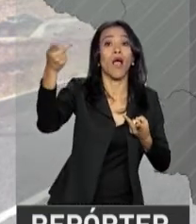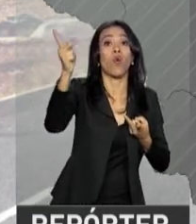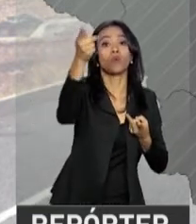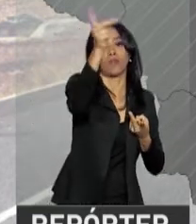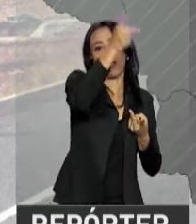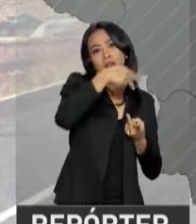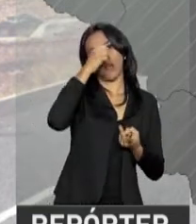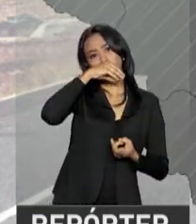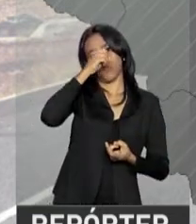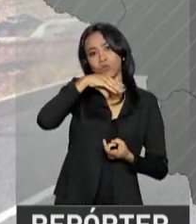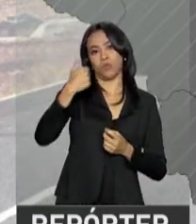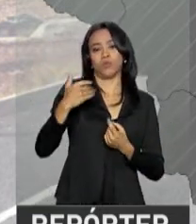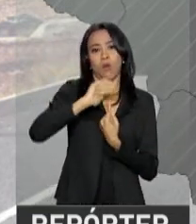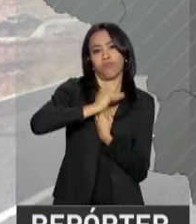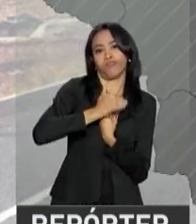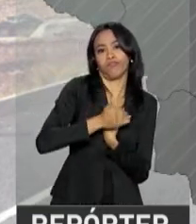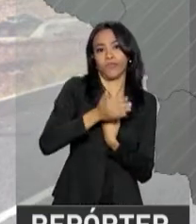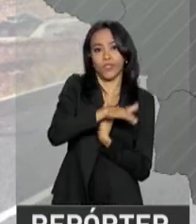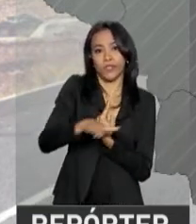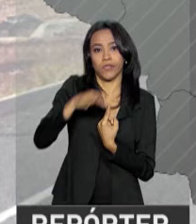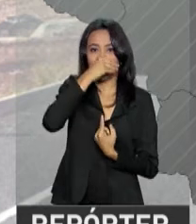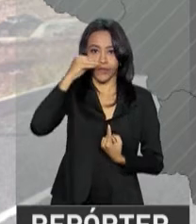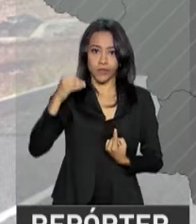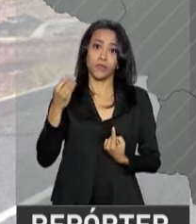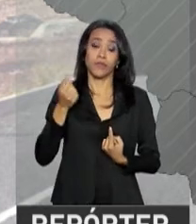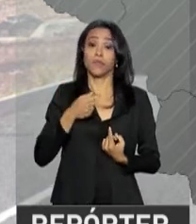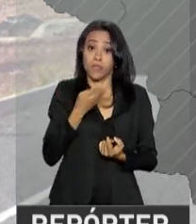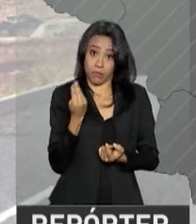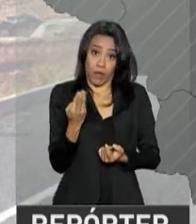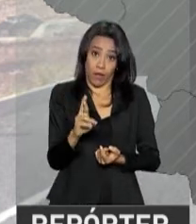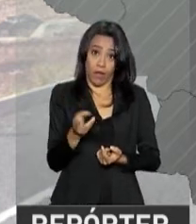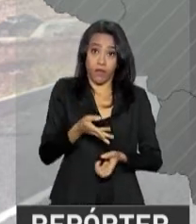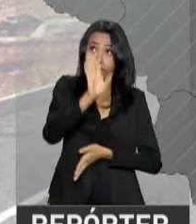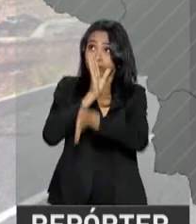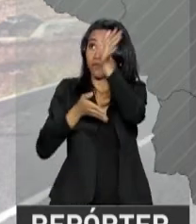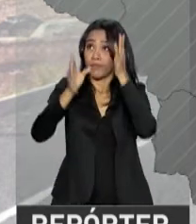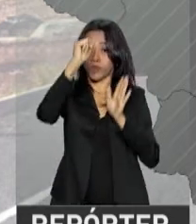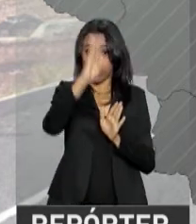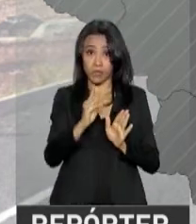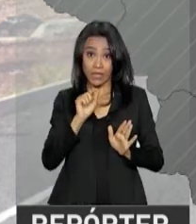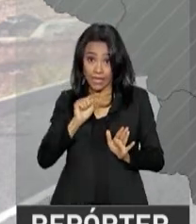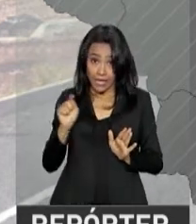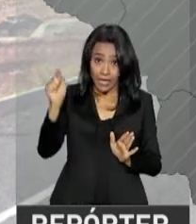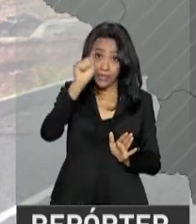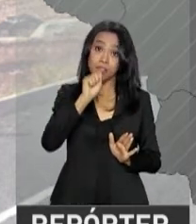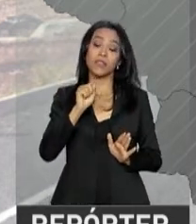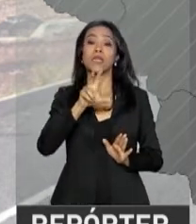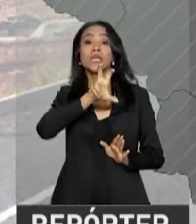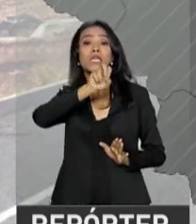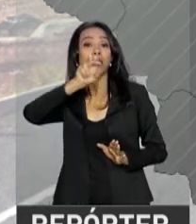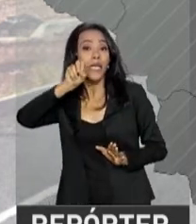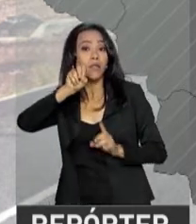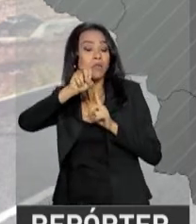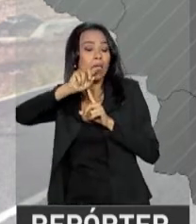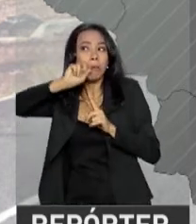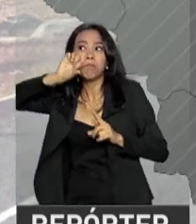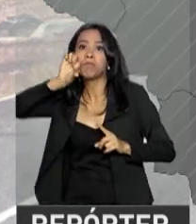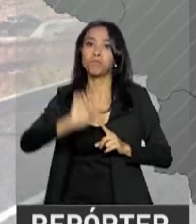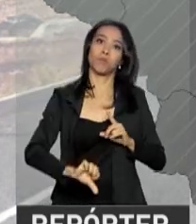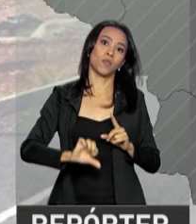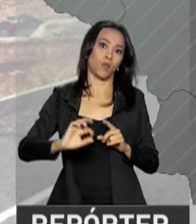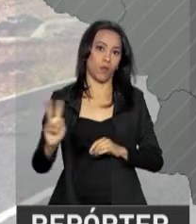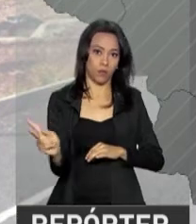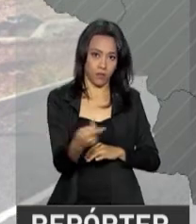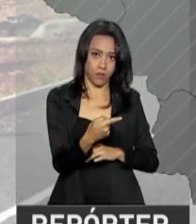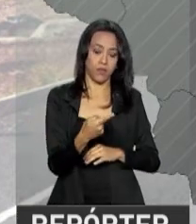adolescentes em rodovias federais de todo o país desses aproximadamente 500 são considerados críticos